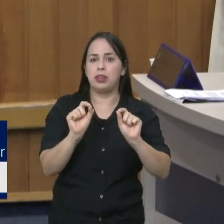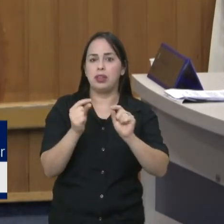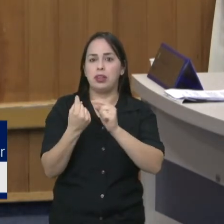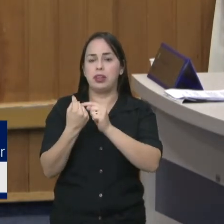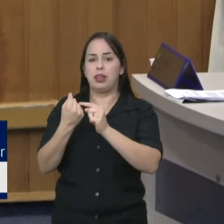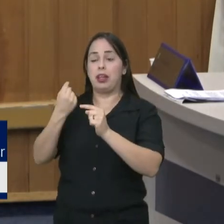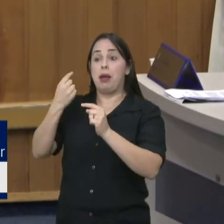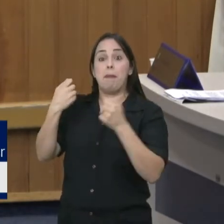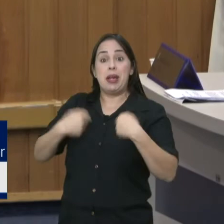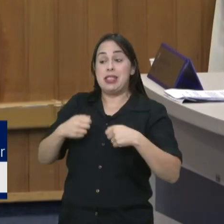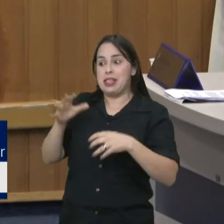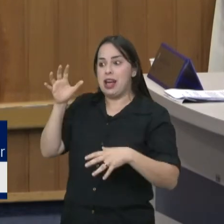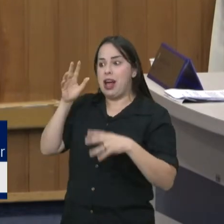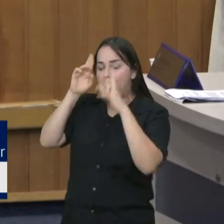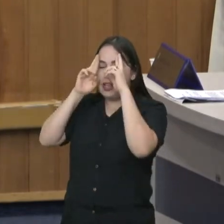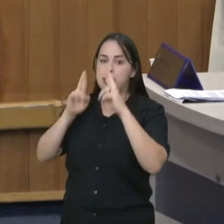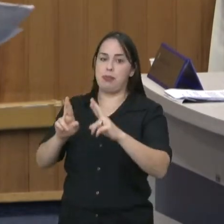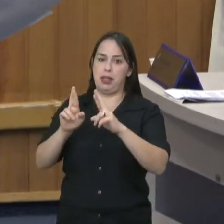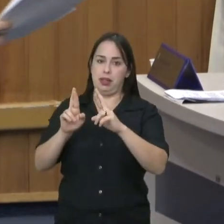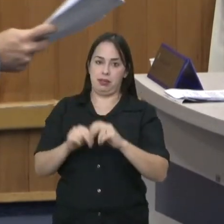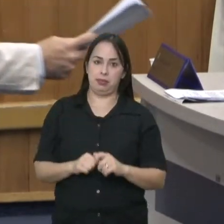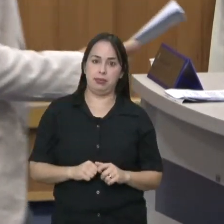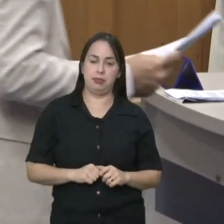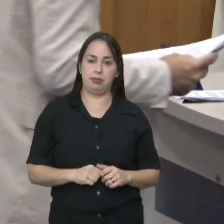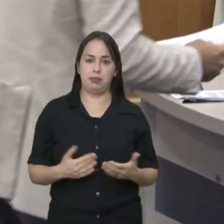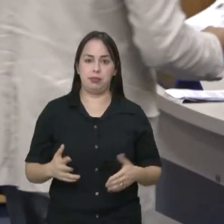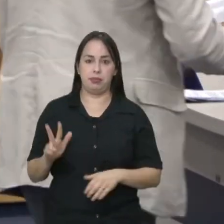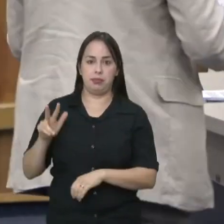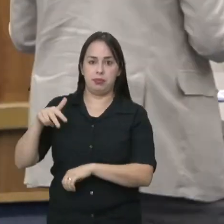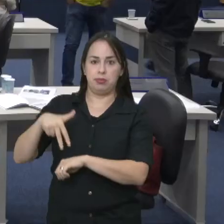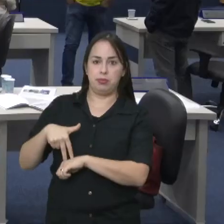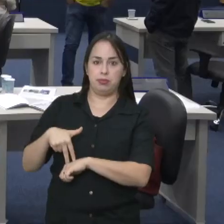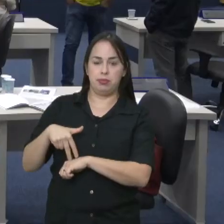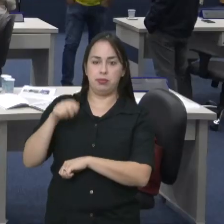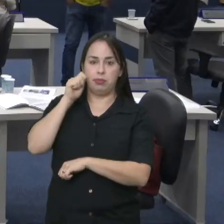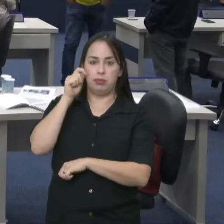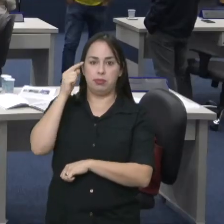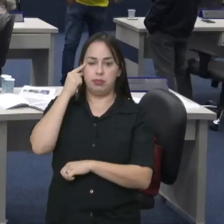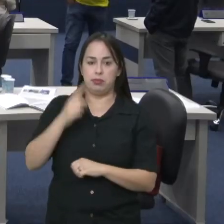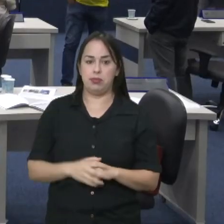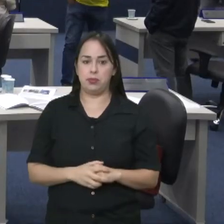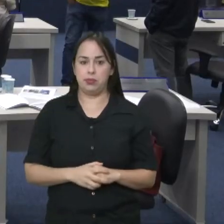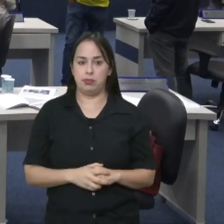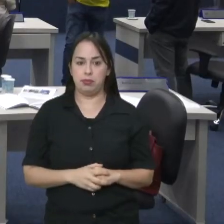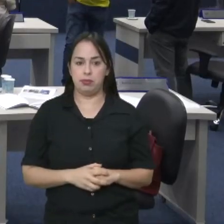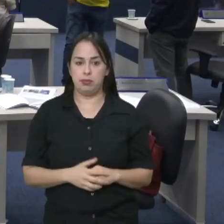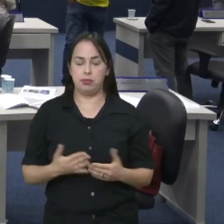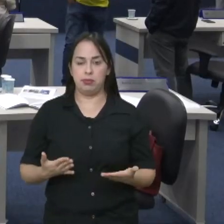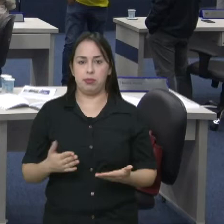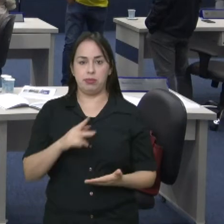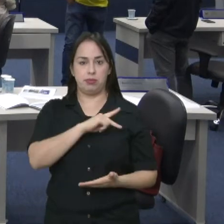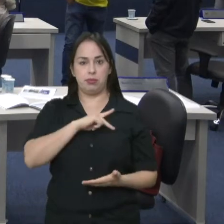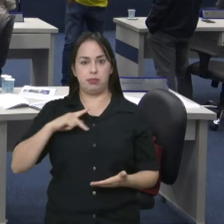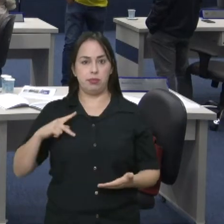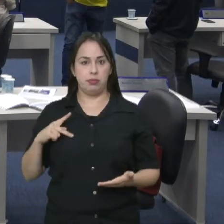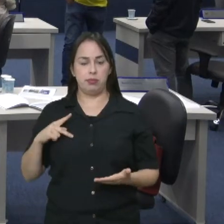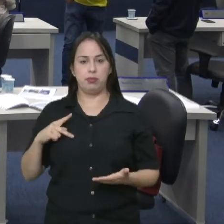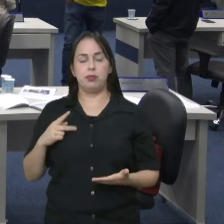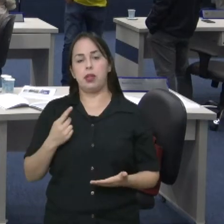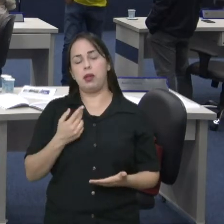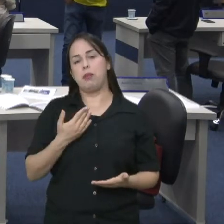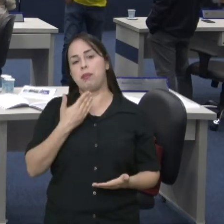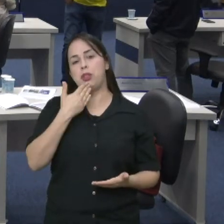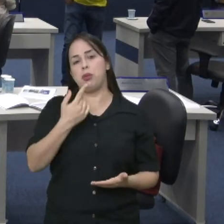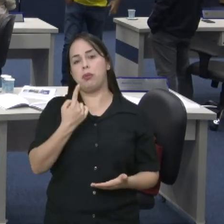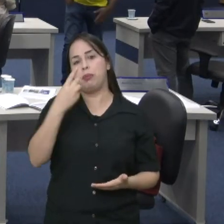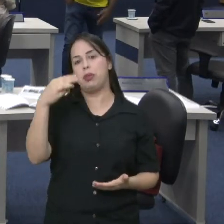casa de respeitar as pessoas. Com a palavra, a vereadora Amélia Naomi. Senhor presidente, para pedir um minuto